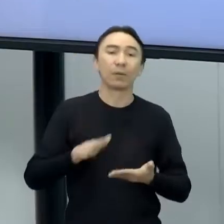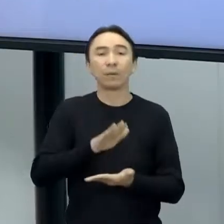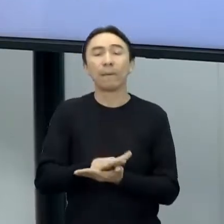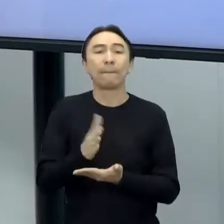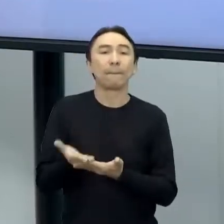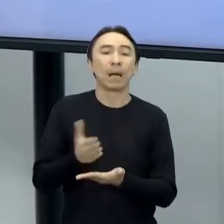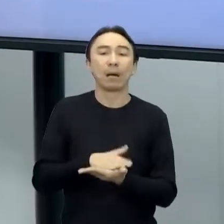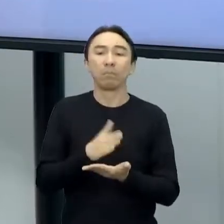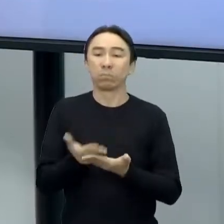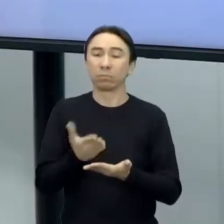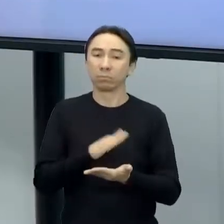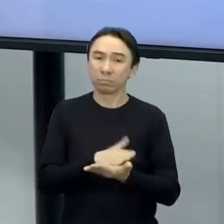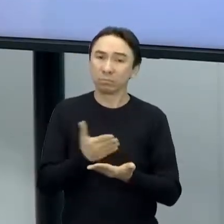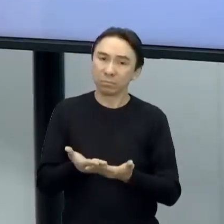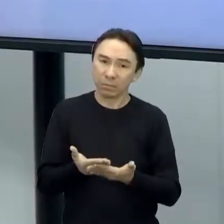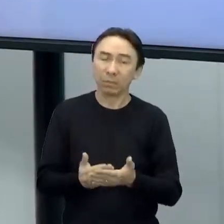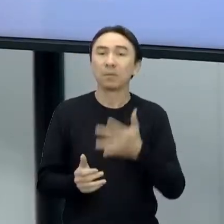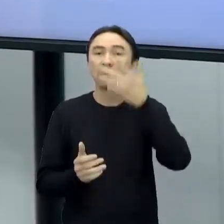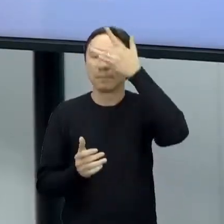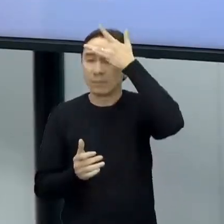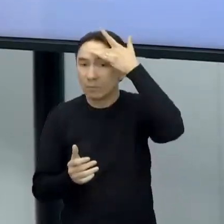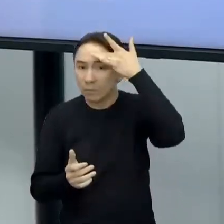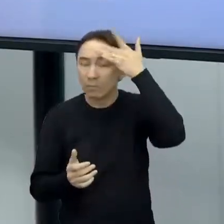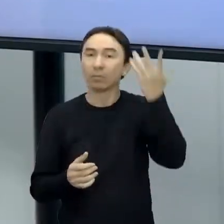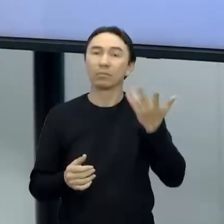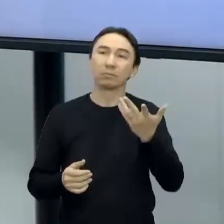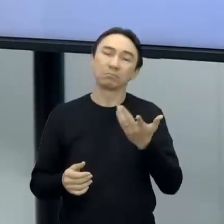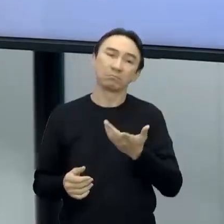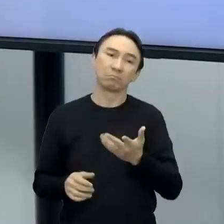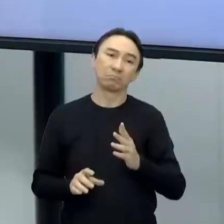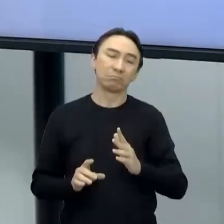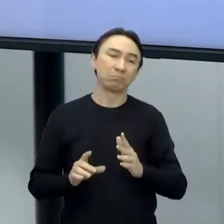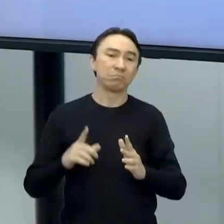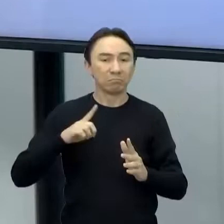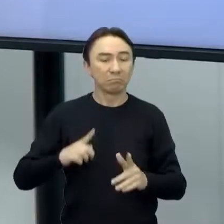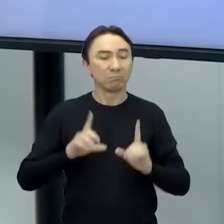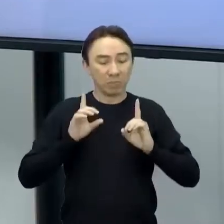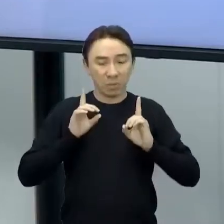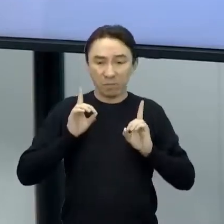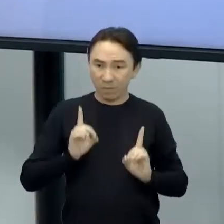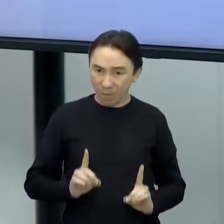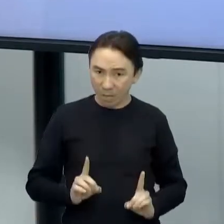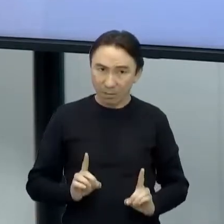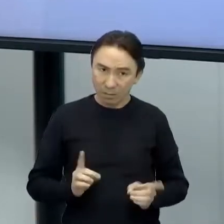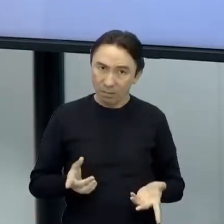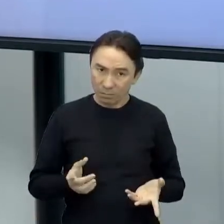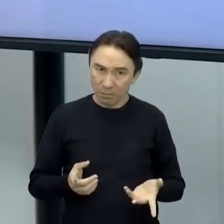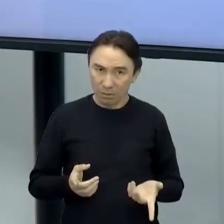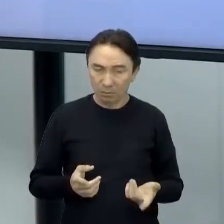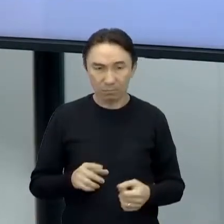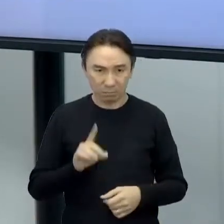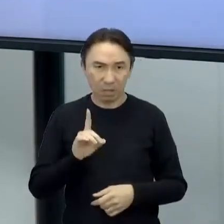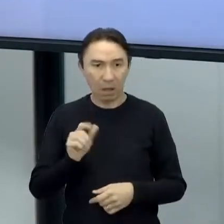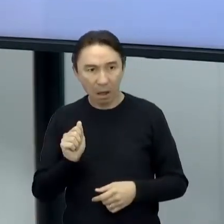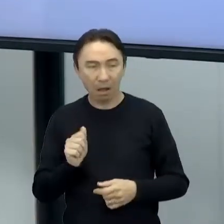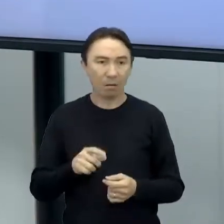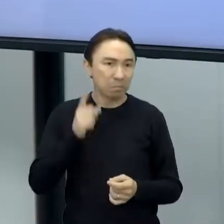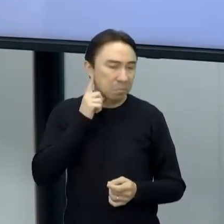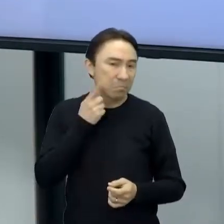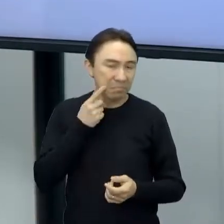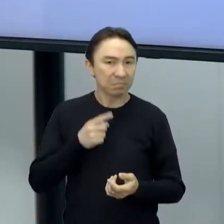que pessoas que tenham essa deficiência auditiva possam participar da nossa aula